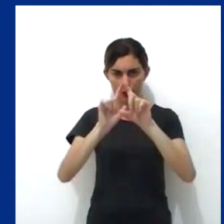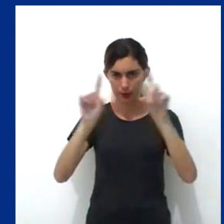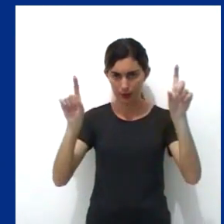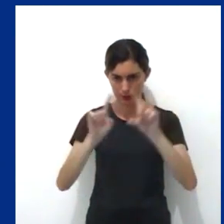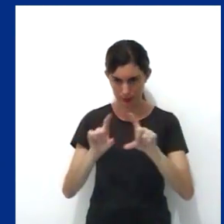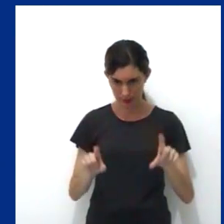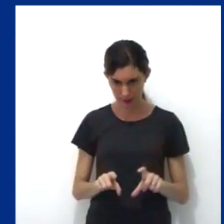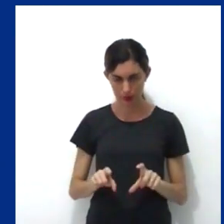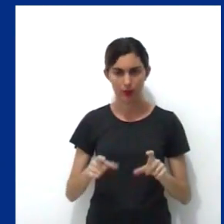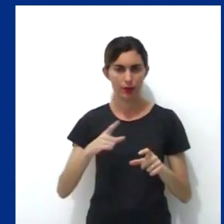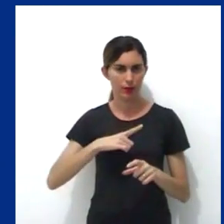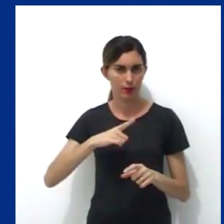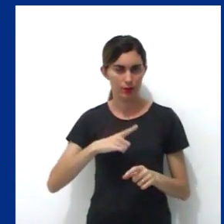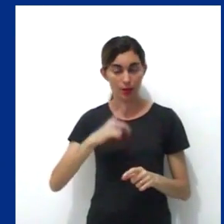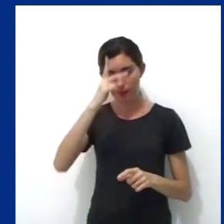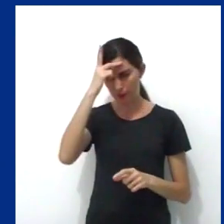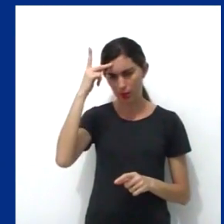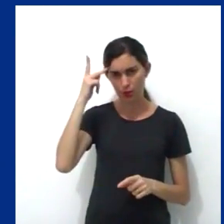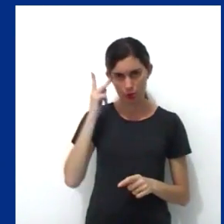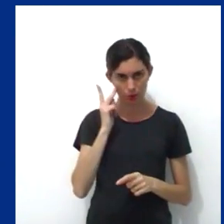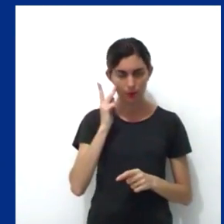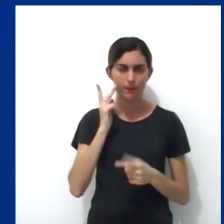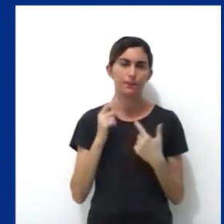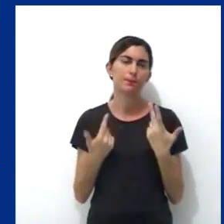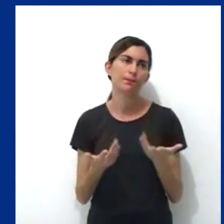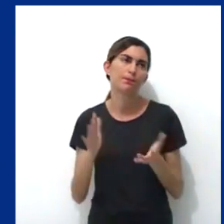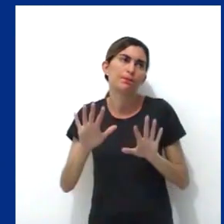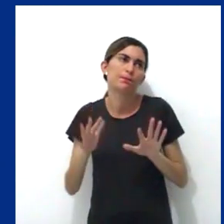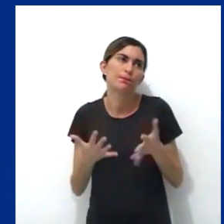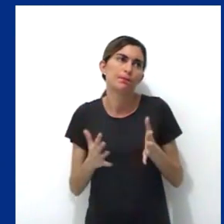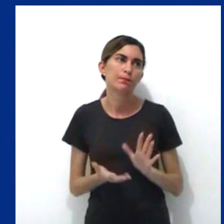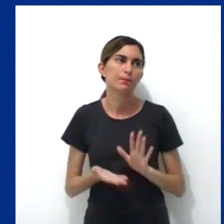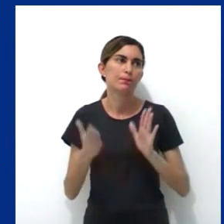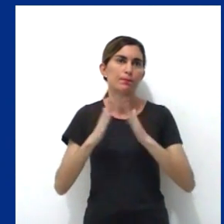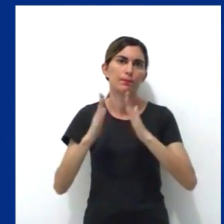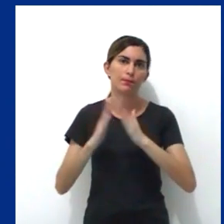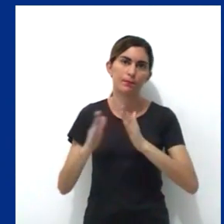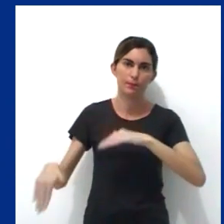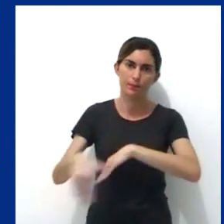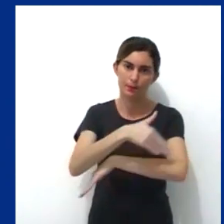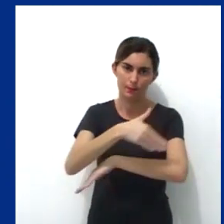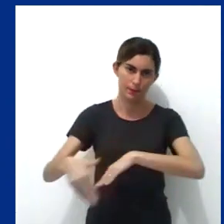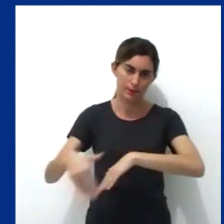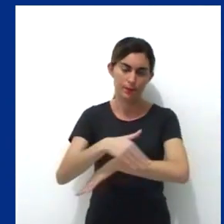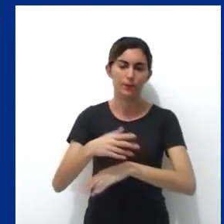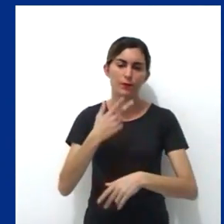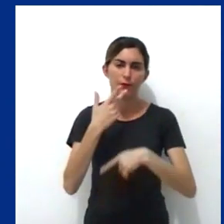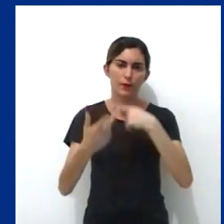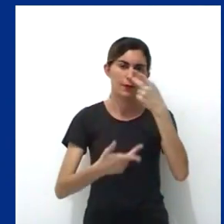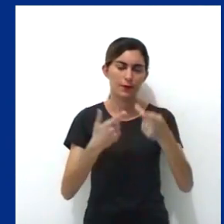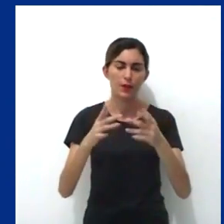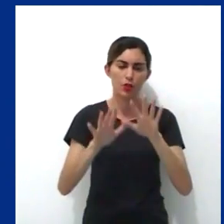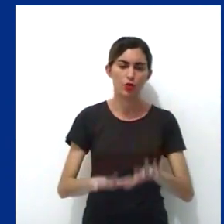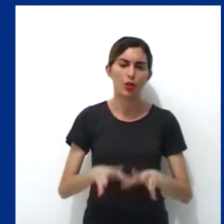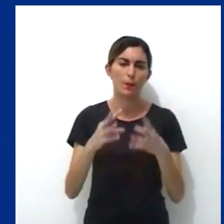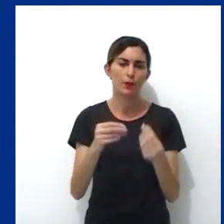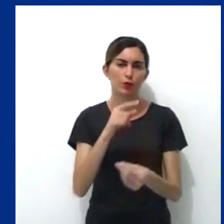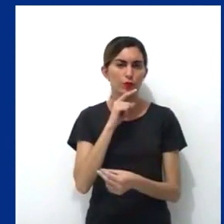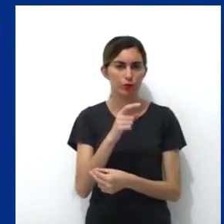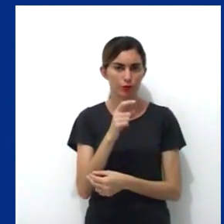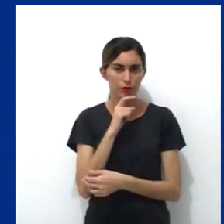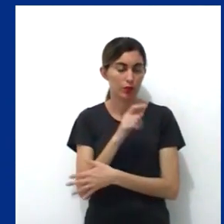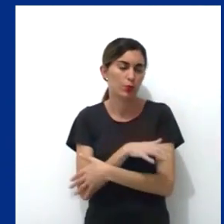exercício. E aí eu trouxe duas questões para vocês que eu coloquei como título dessas questões, Isso já caiu no